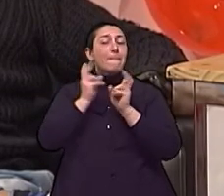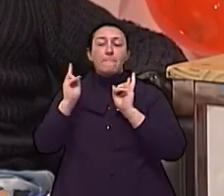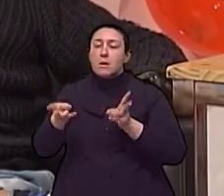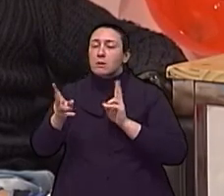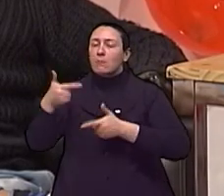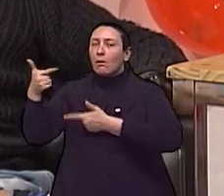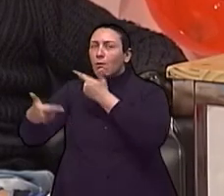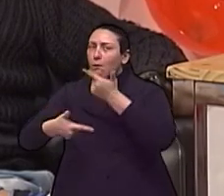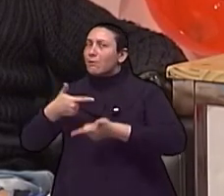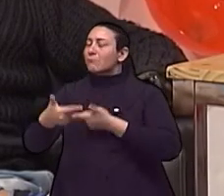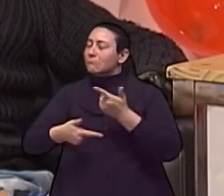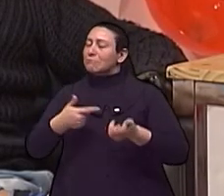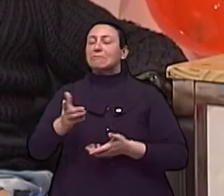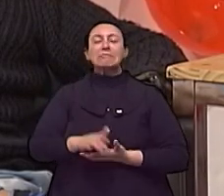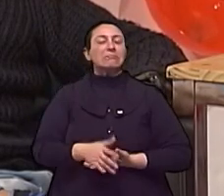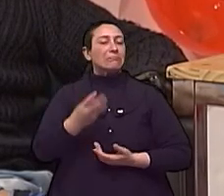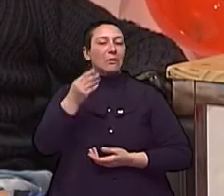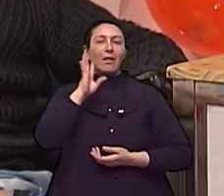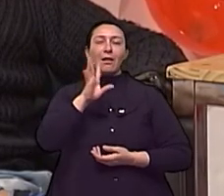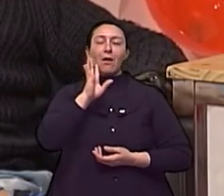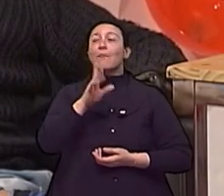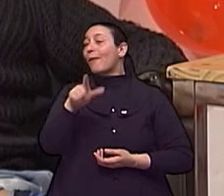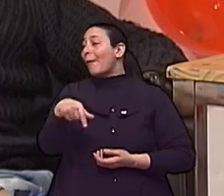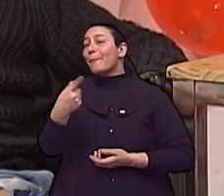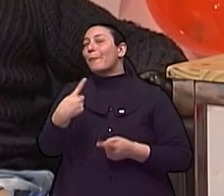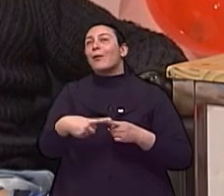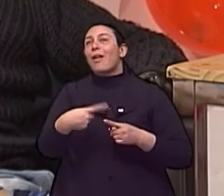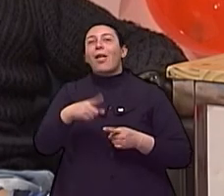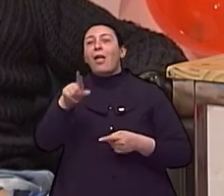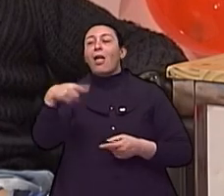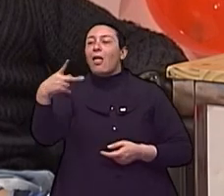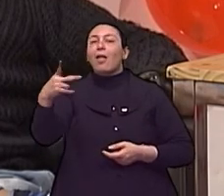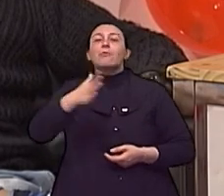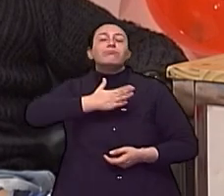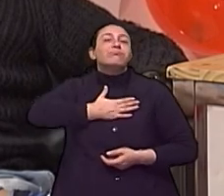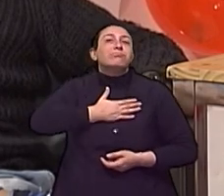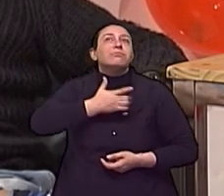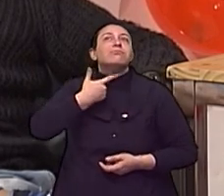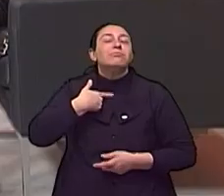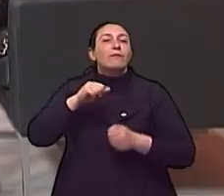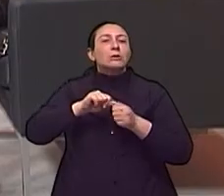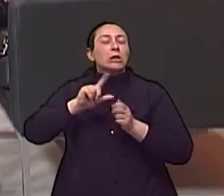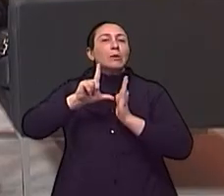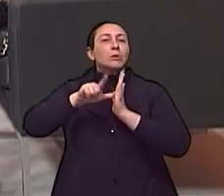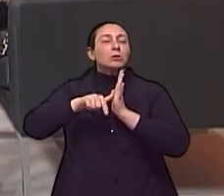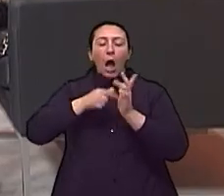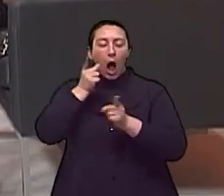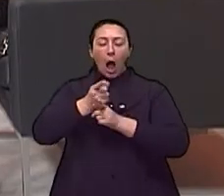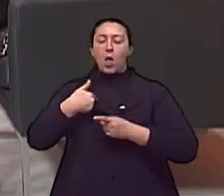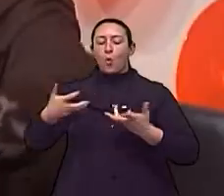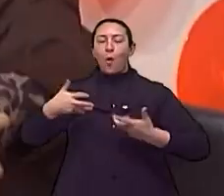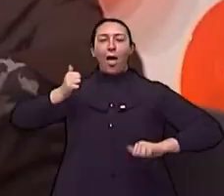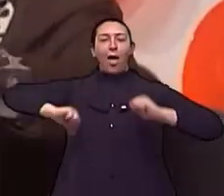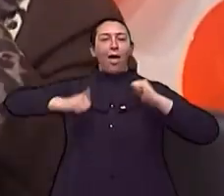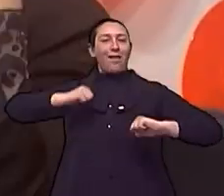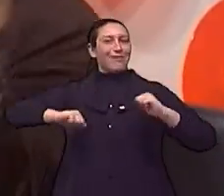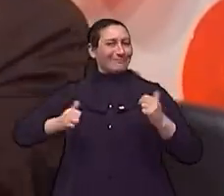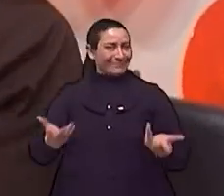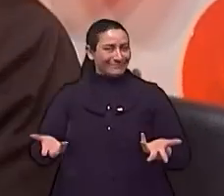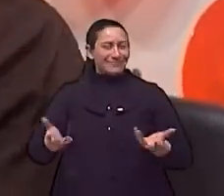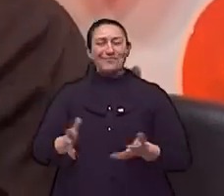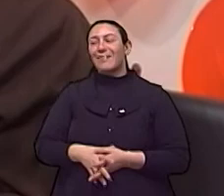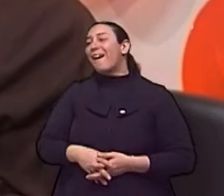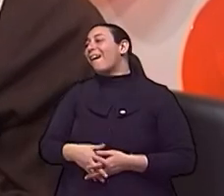anos elas vão voltar apresentar que Rob é rola e se transformou numa profissão também gaio a gente poderia